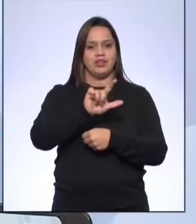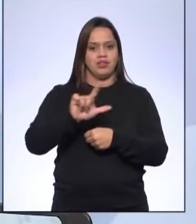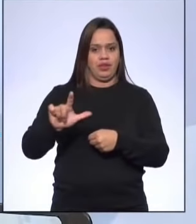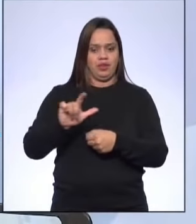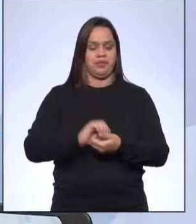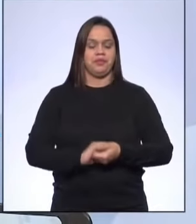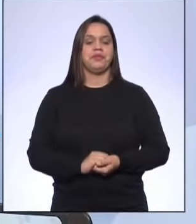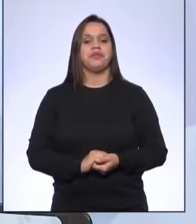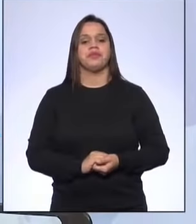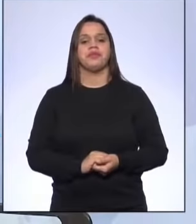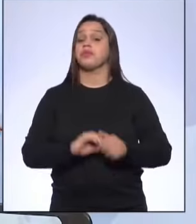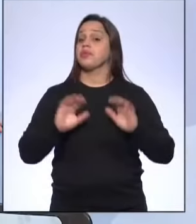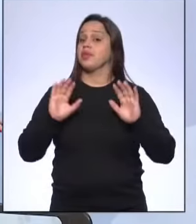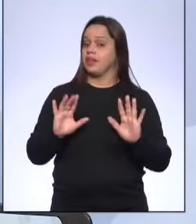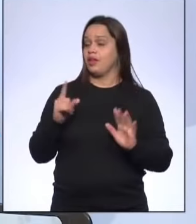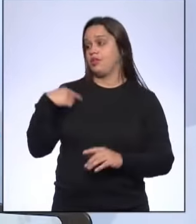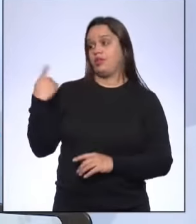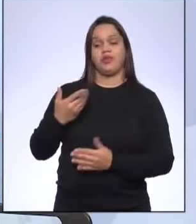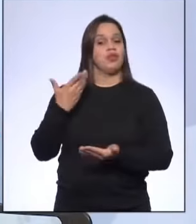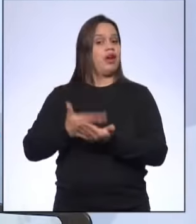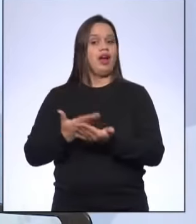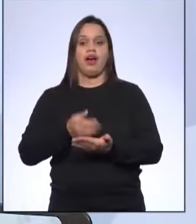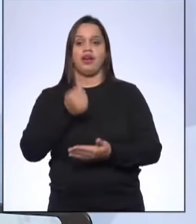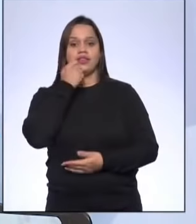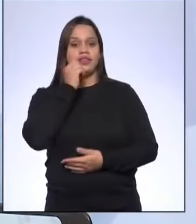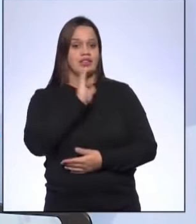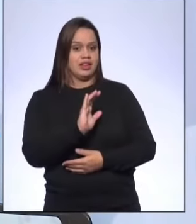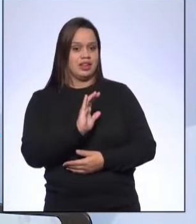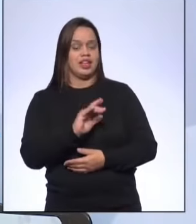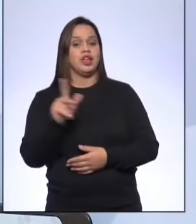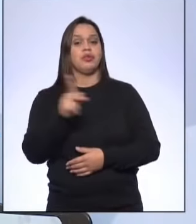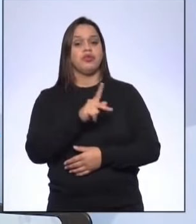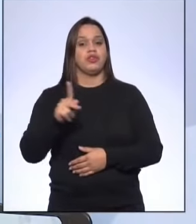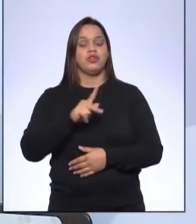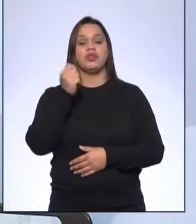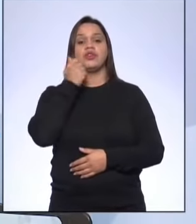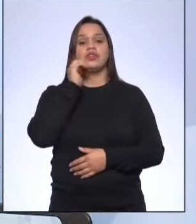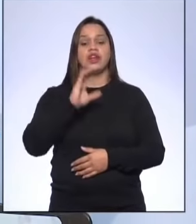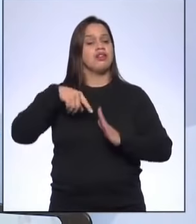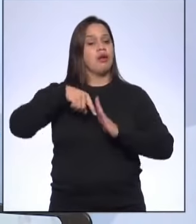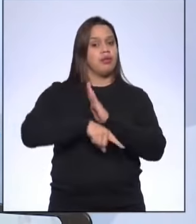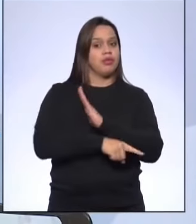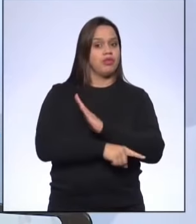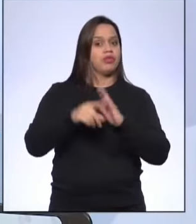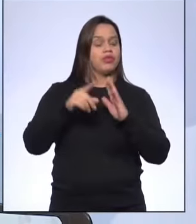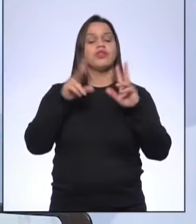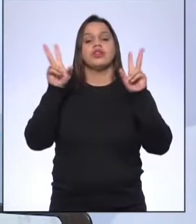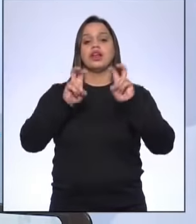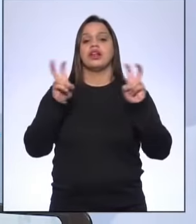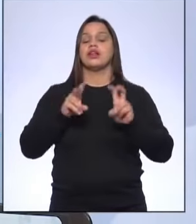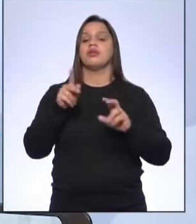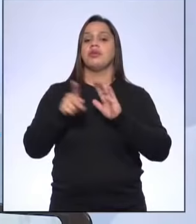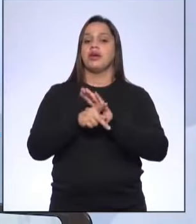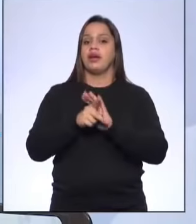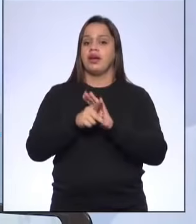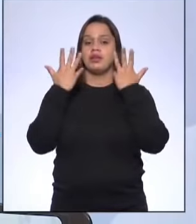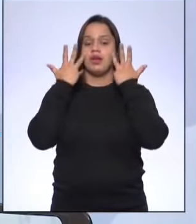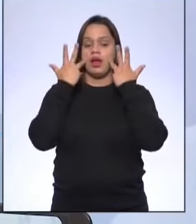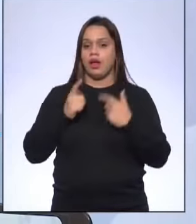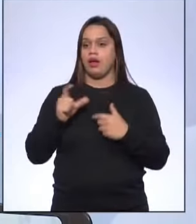pessoal nós não somos ciências o professor de ciências vai se aprofundar nesse tema com vocês de animais vertebrados e invertebrados